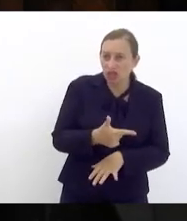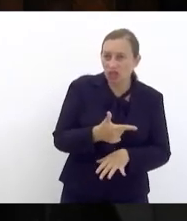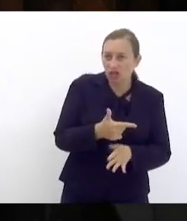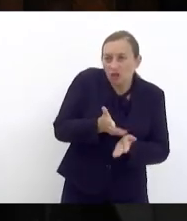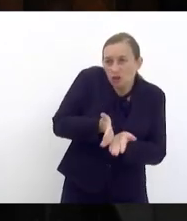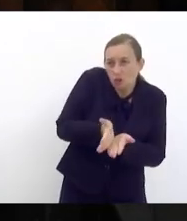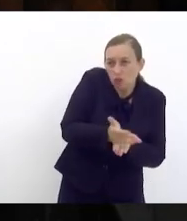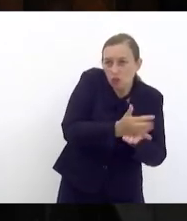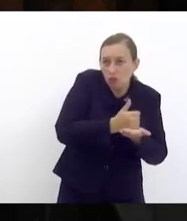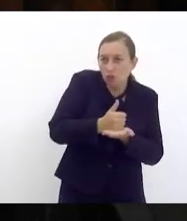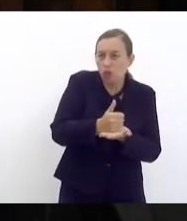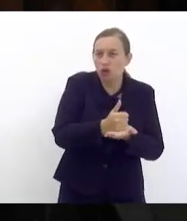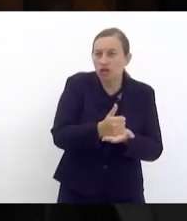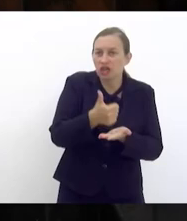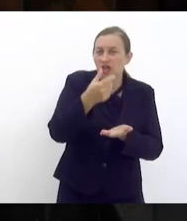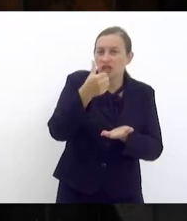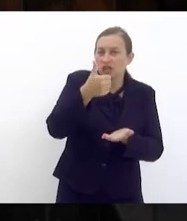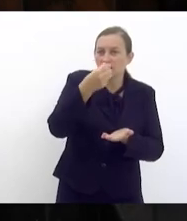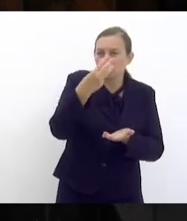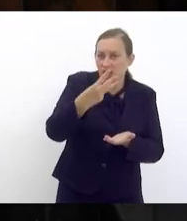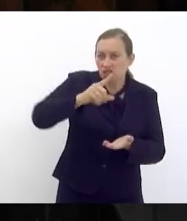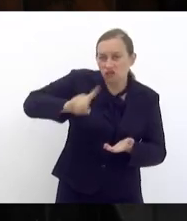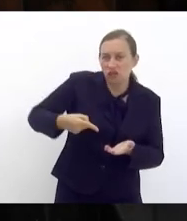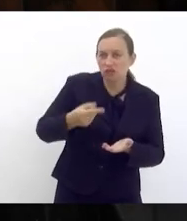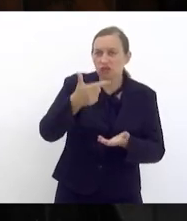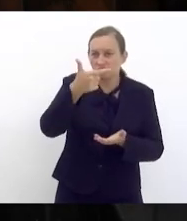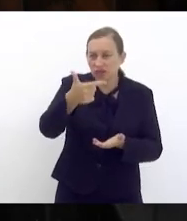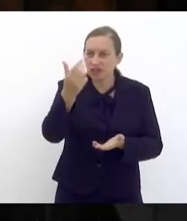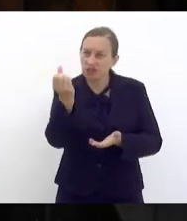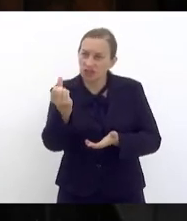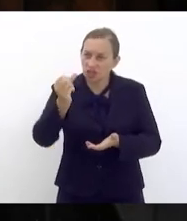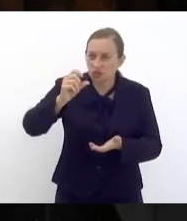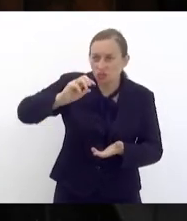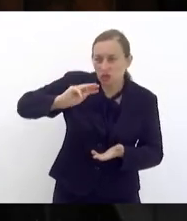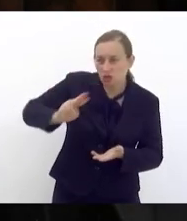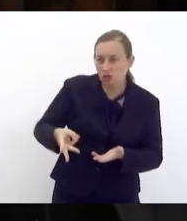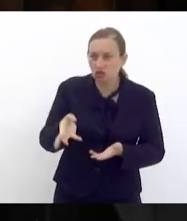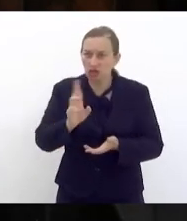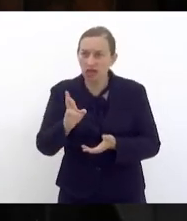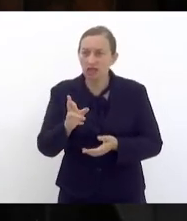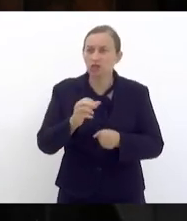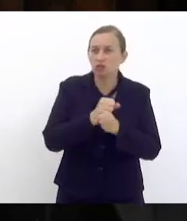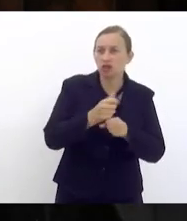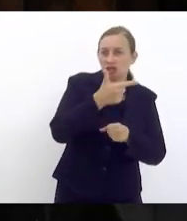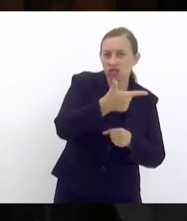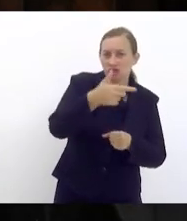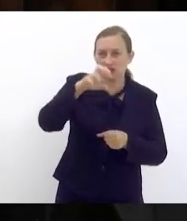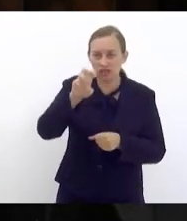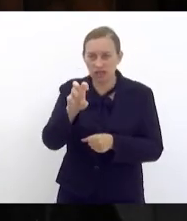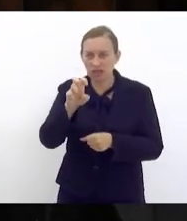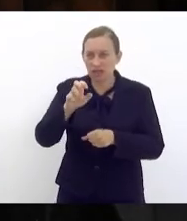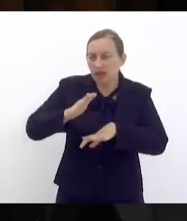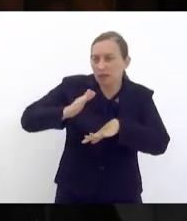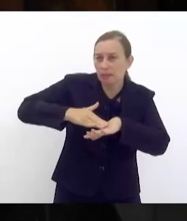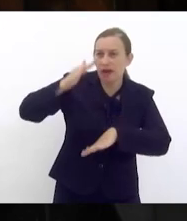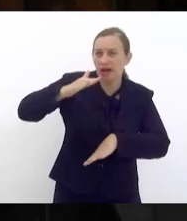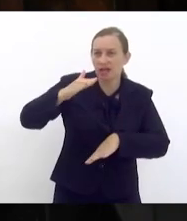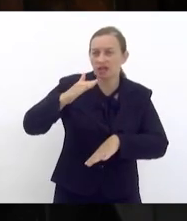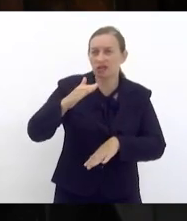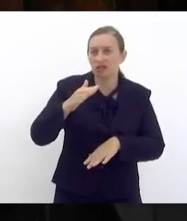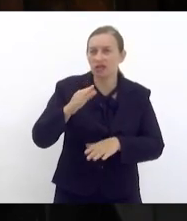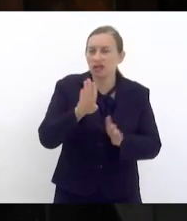bilhões de reais em 24. Em 25, a despesa é maior que a